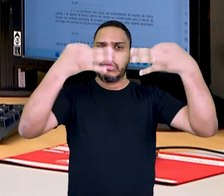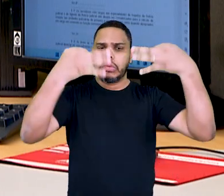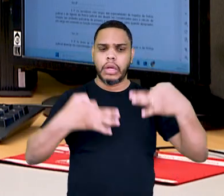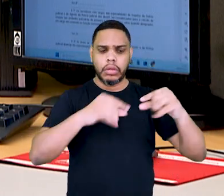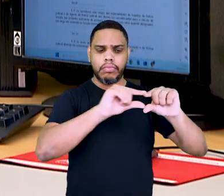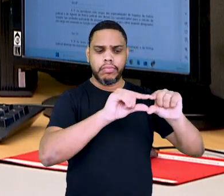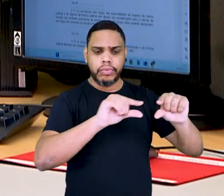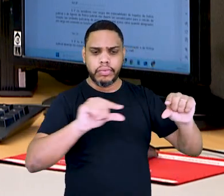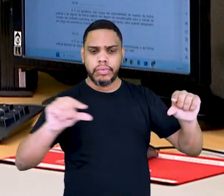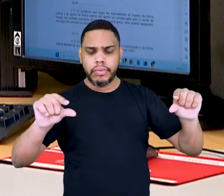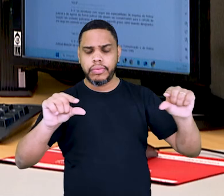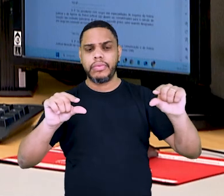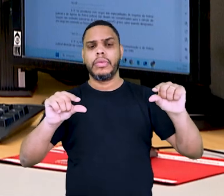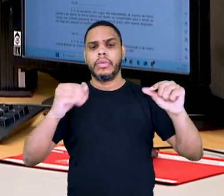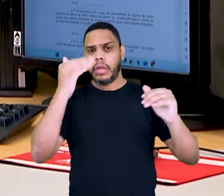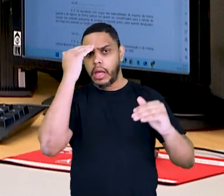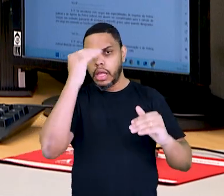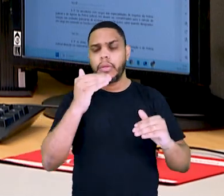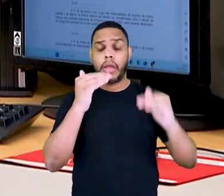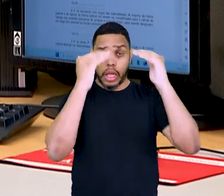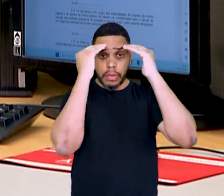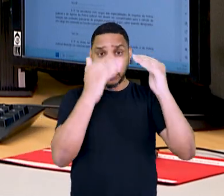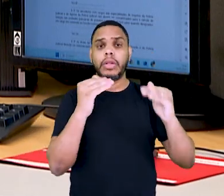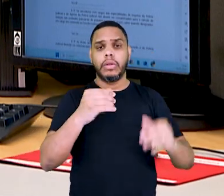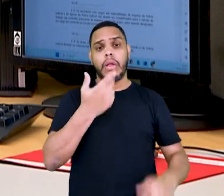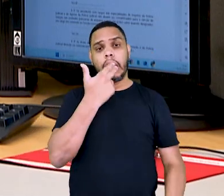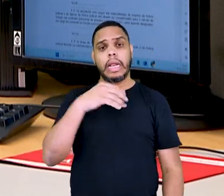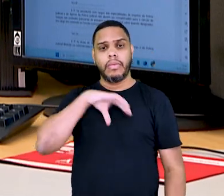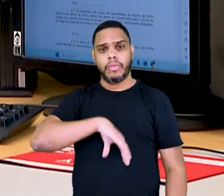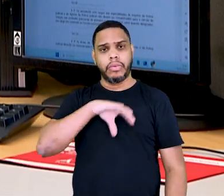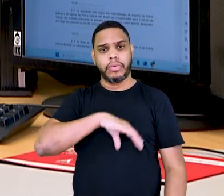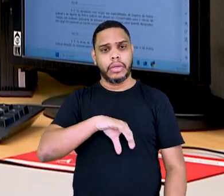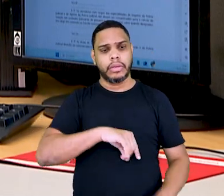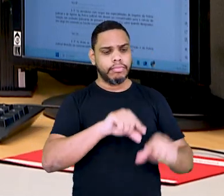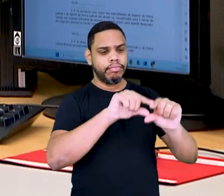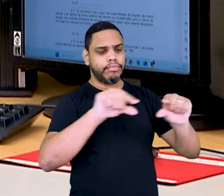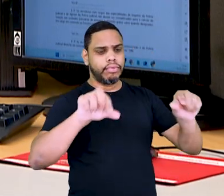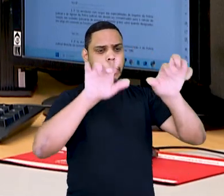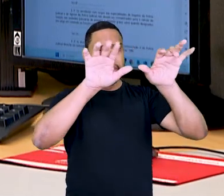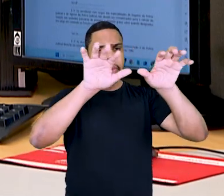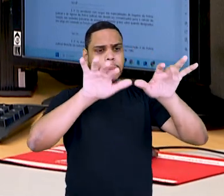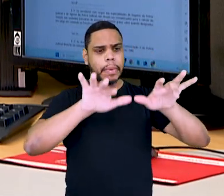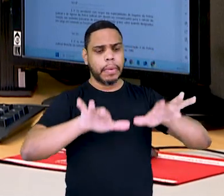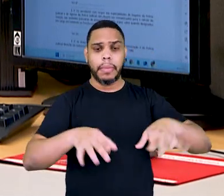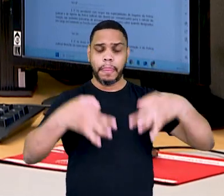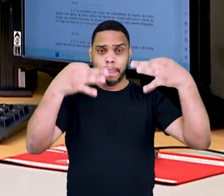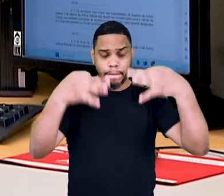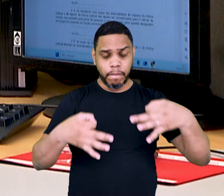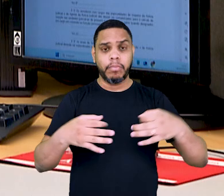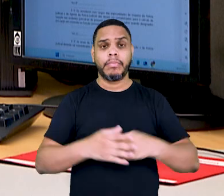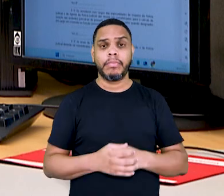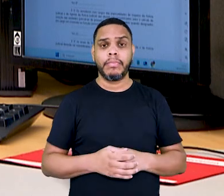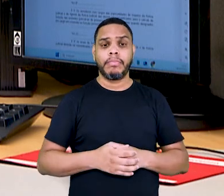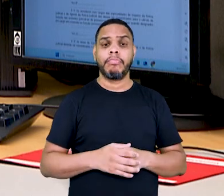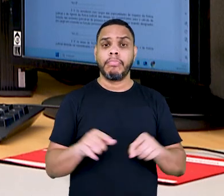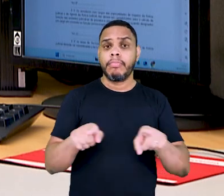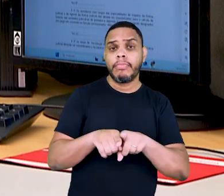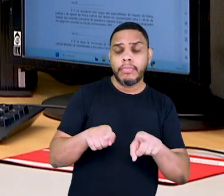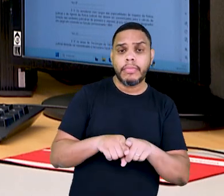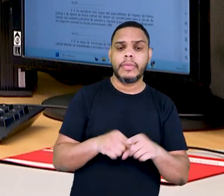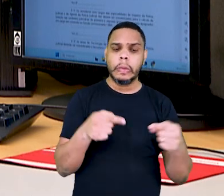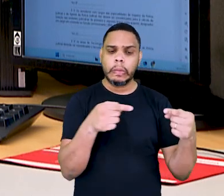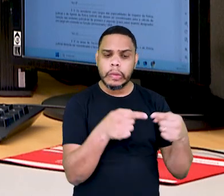respeitando o padrão culto da língua portuguesa e que ele também esteja de